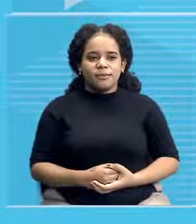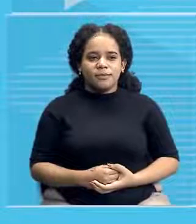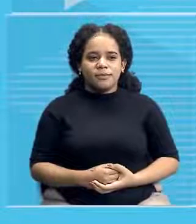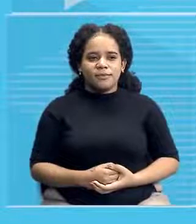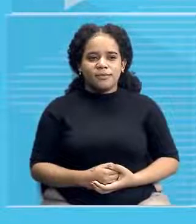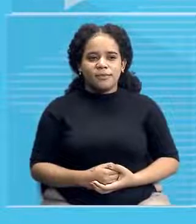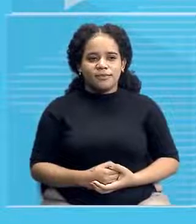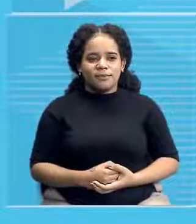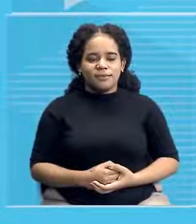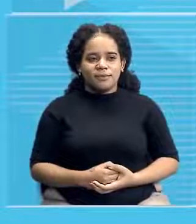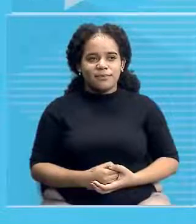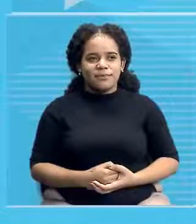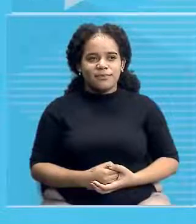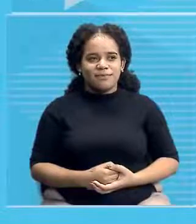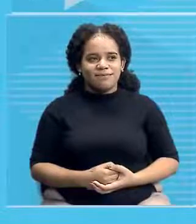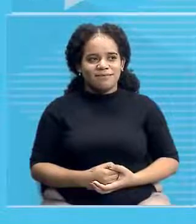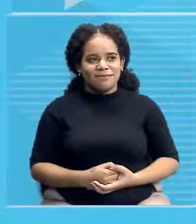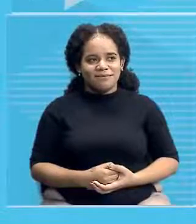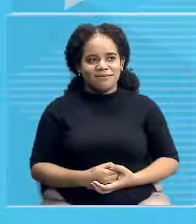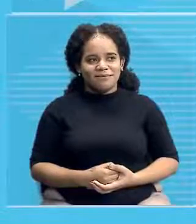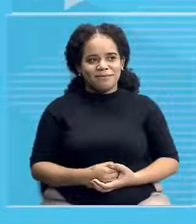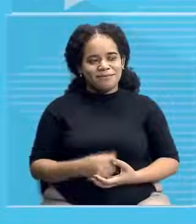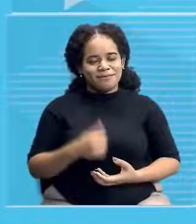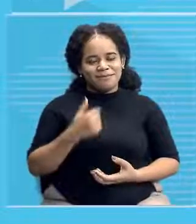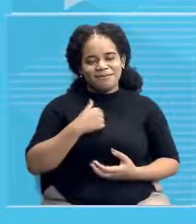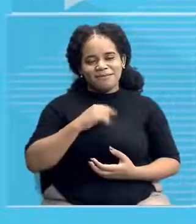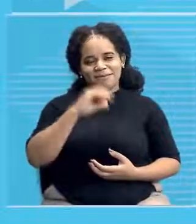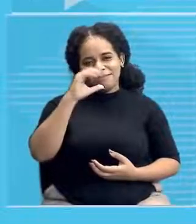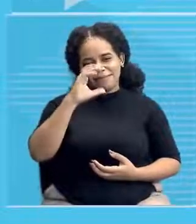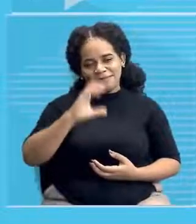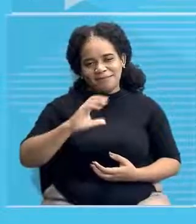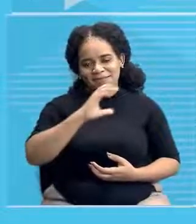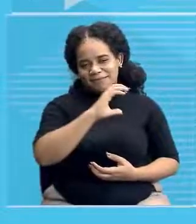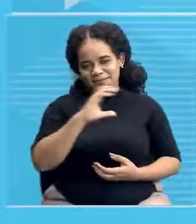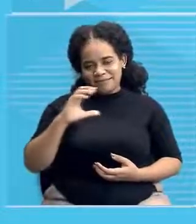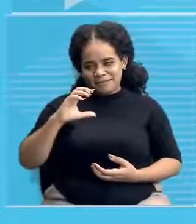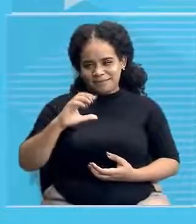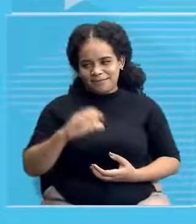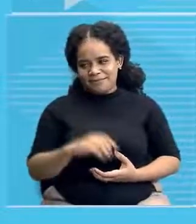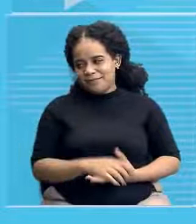lá. Eu sou cristão católico.